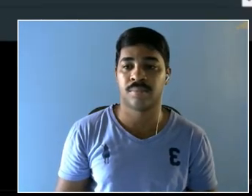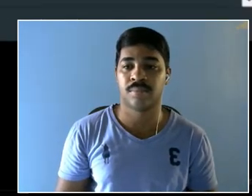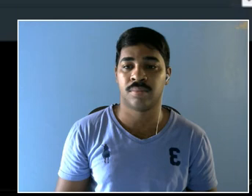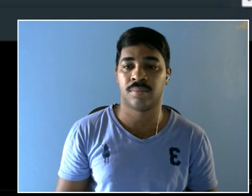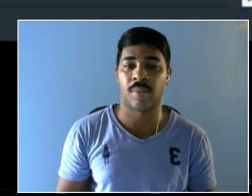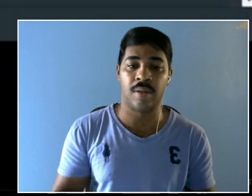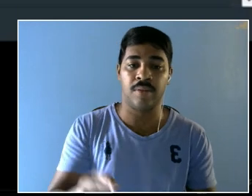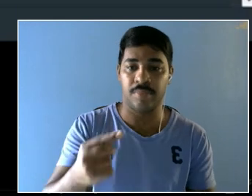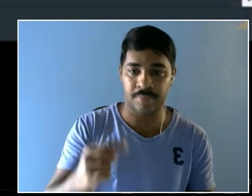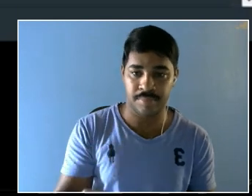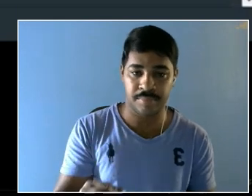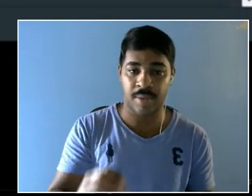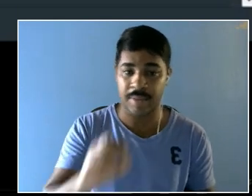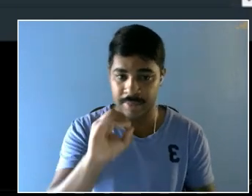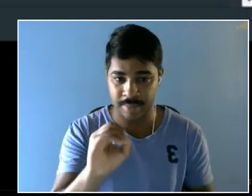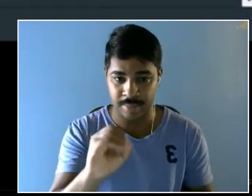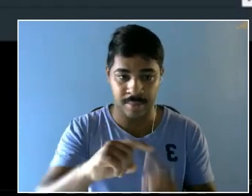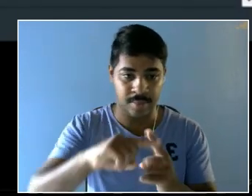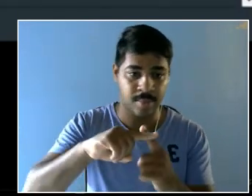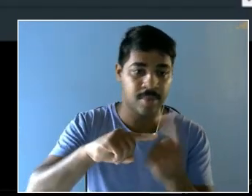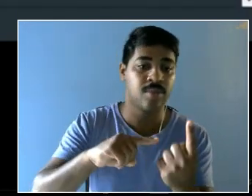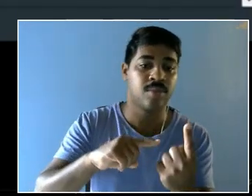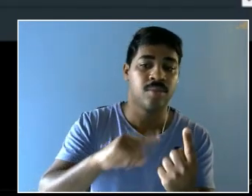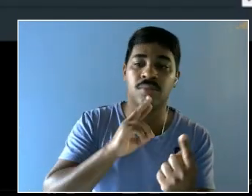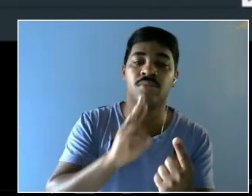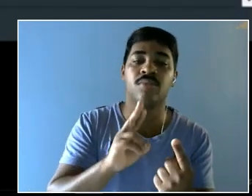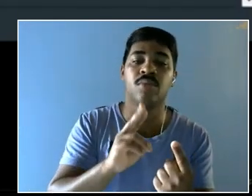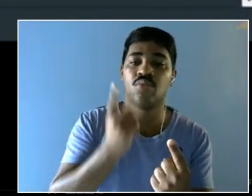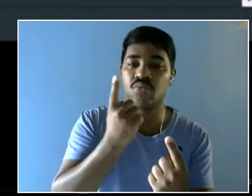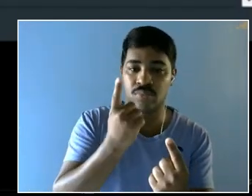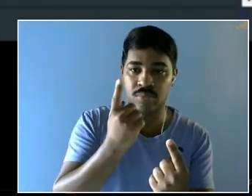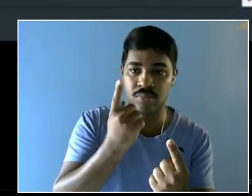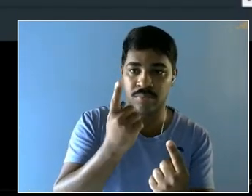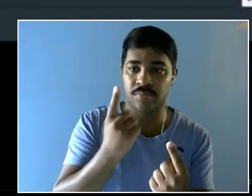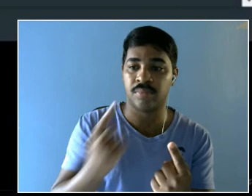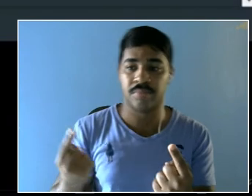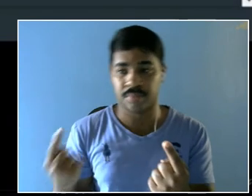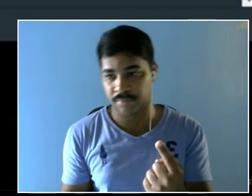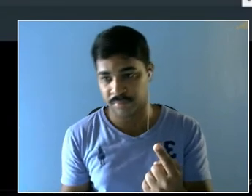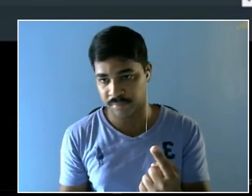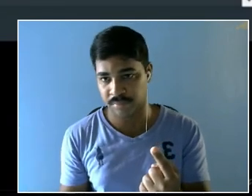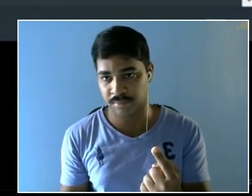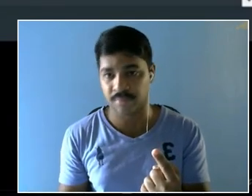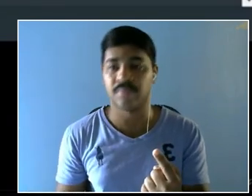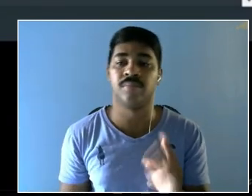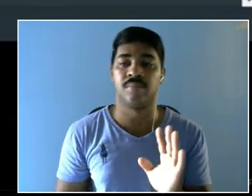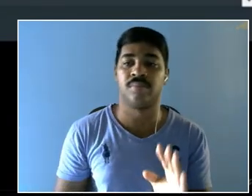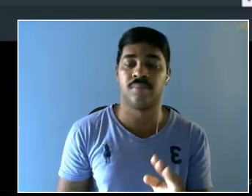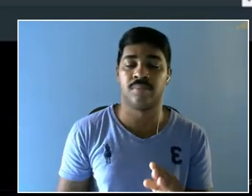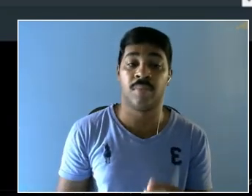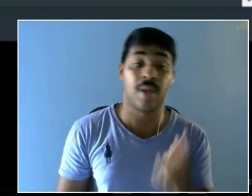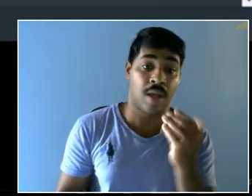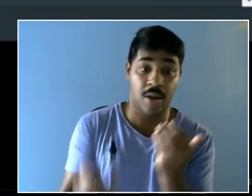0 mais 1, 1. 1 vai ser o novo valor da variável. Muito bem. 1